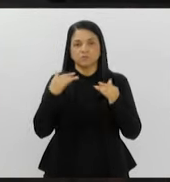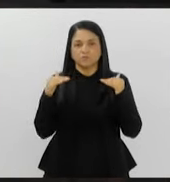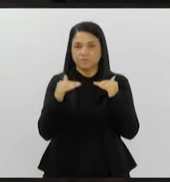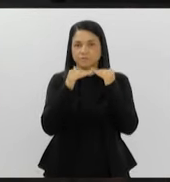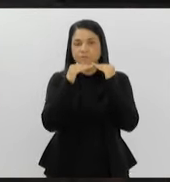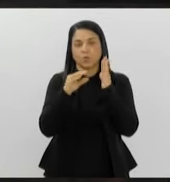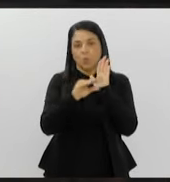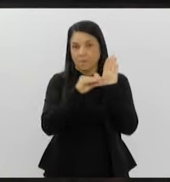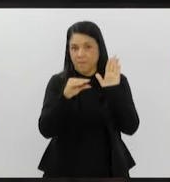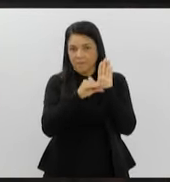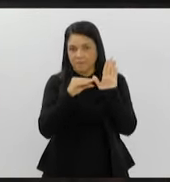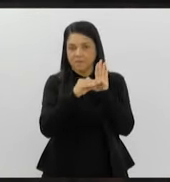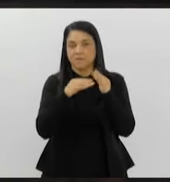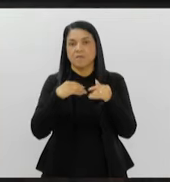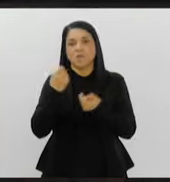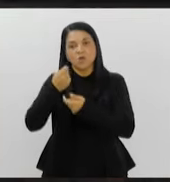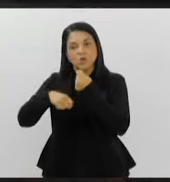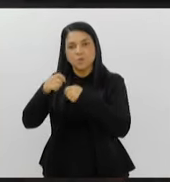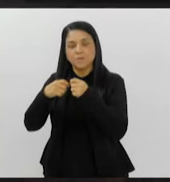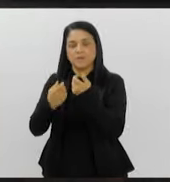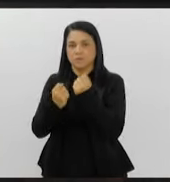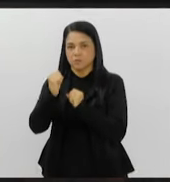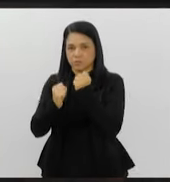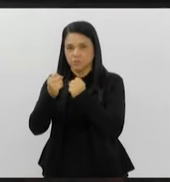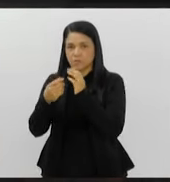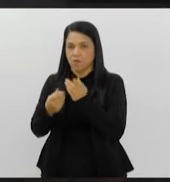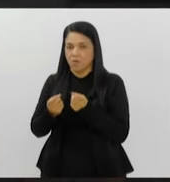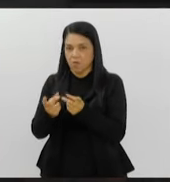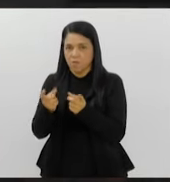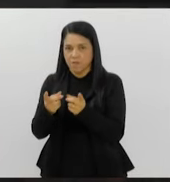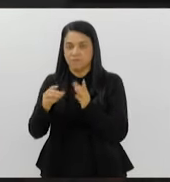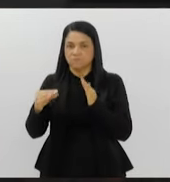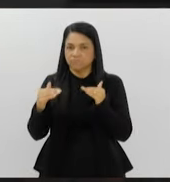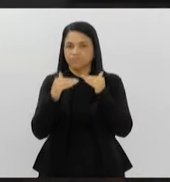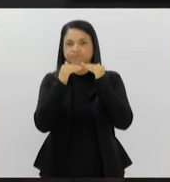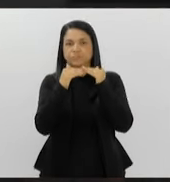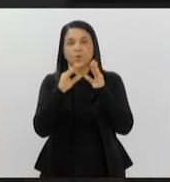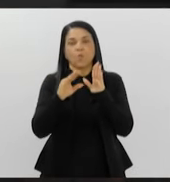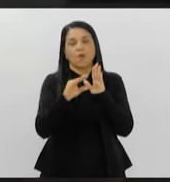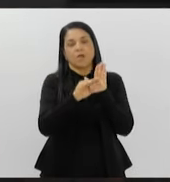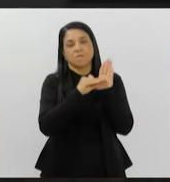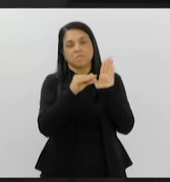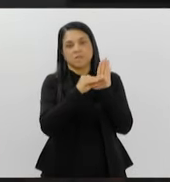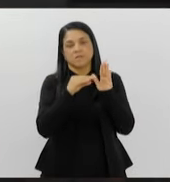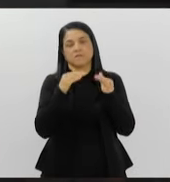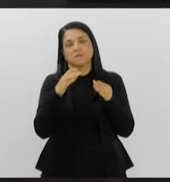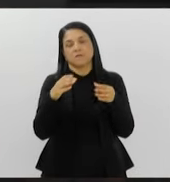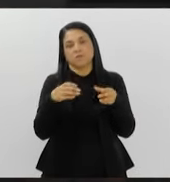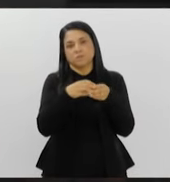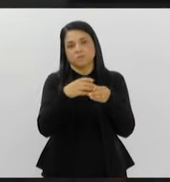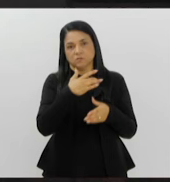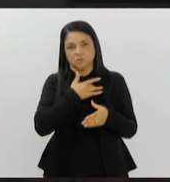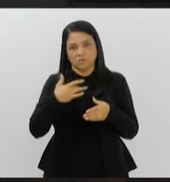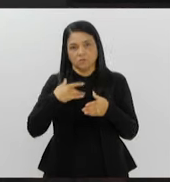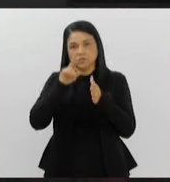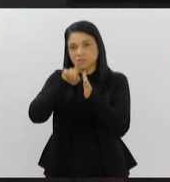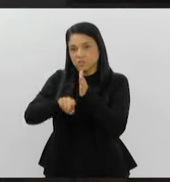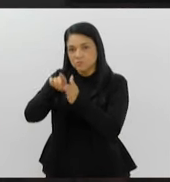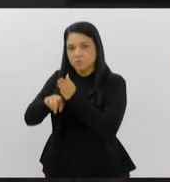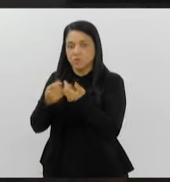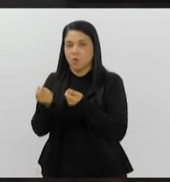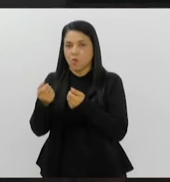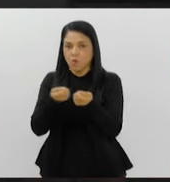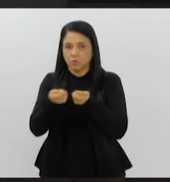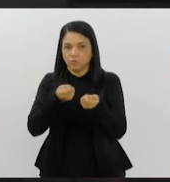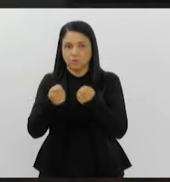com emendas, de Economia, Indústria e Comércio favorável com as emendas da Comissão de Saúde, de Tributação, Controle da